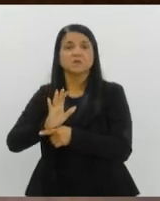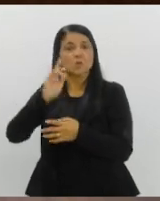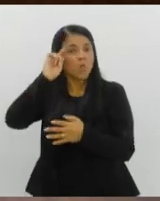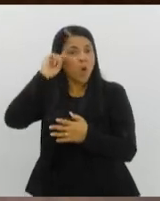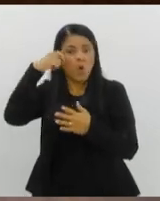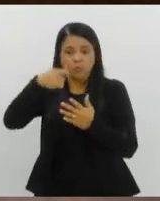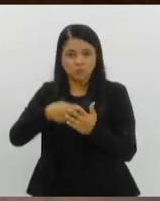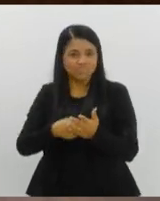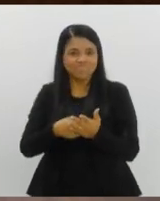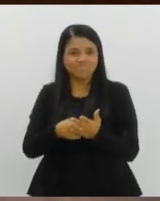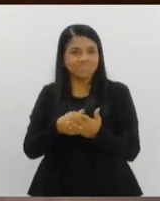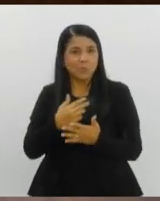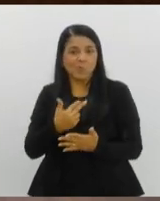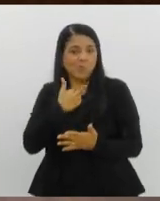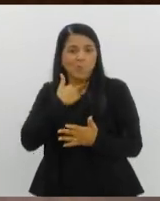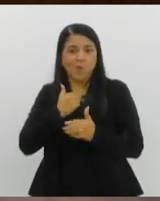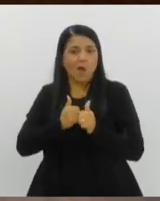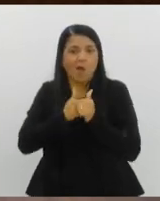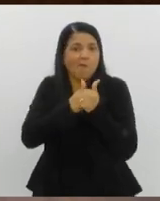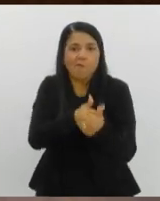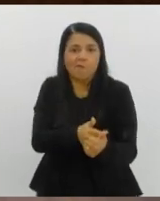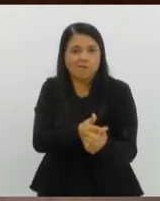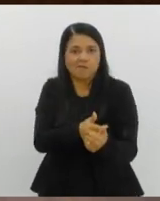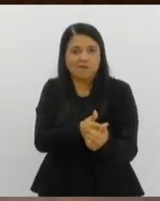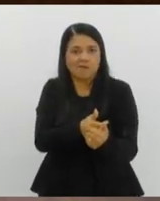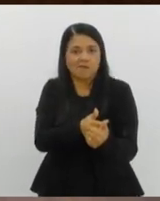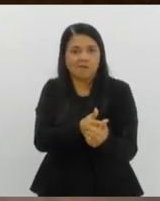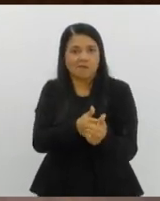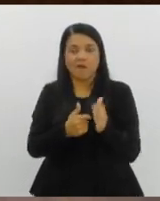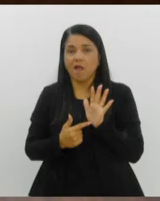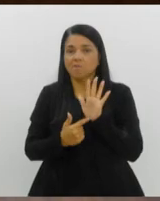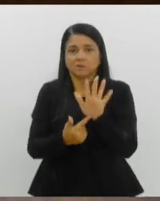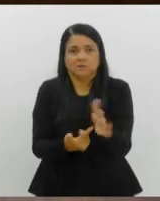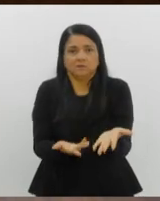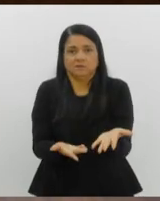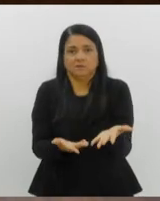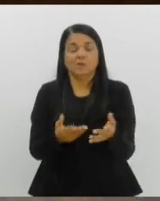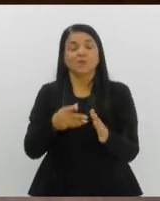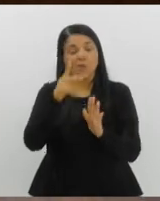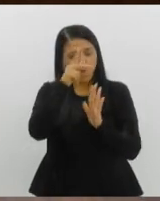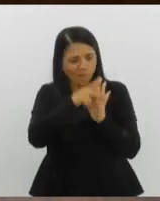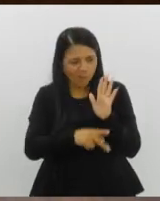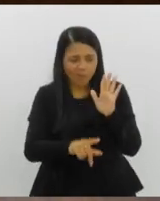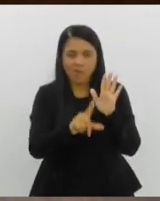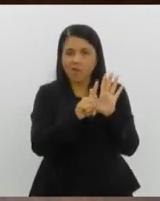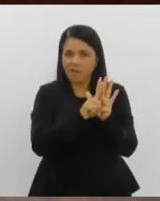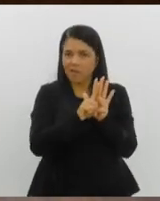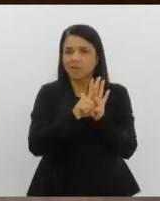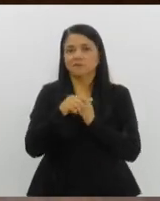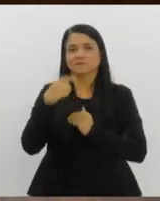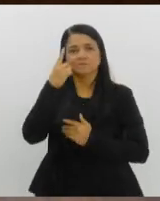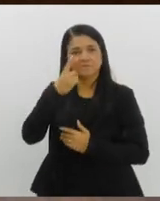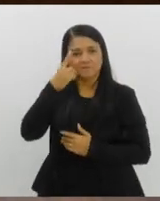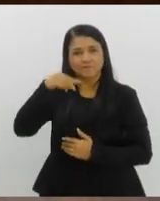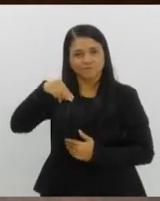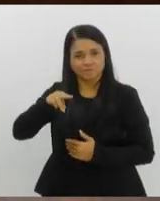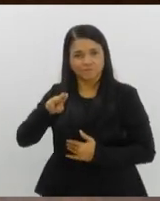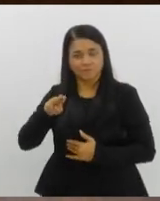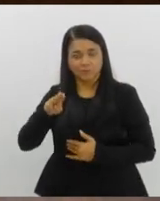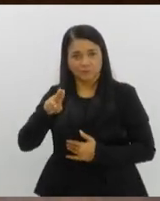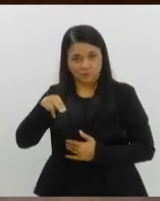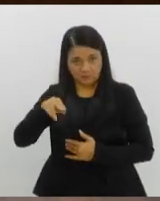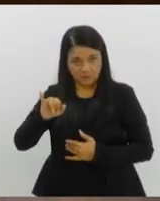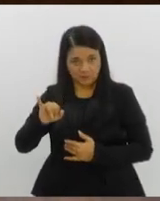não podem ir nem acompanhar para ver a apresentação. Então, o projeto do deputado Muni Neto é um